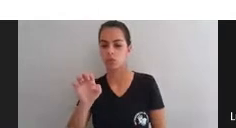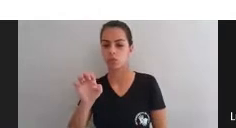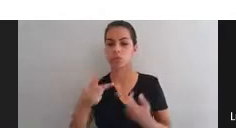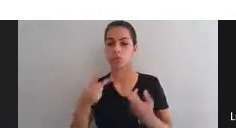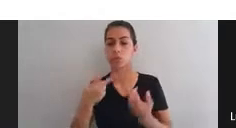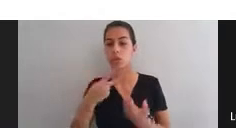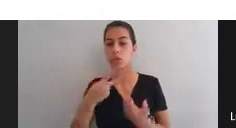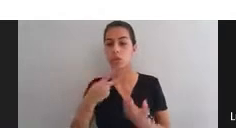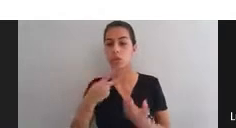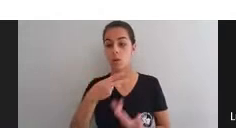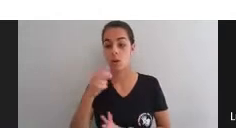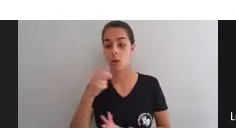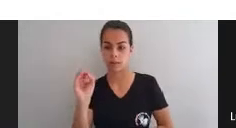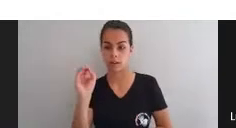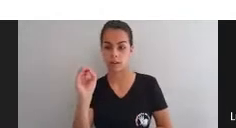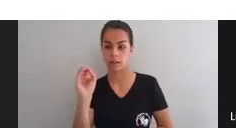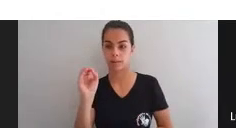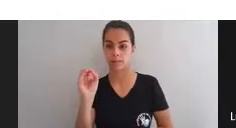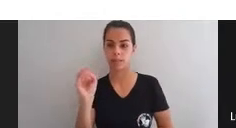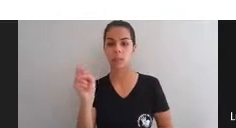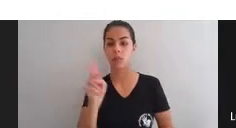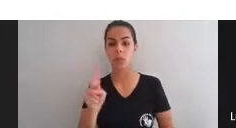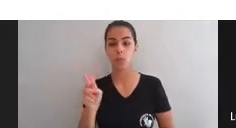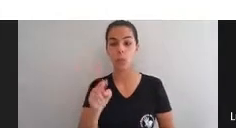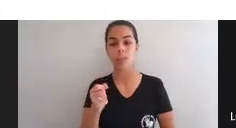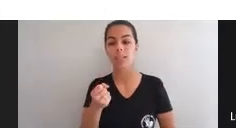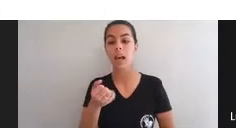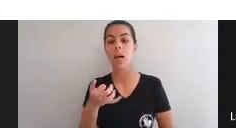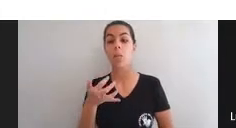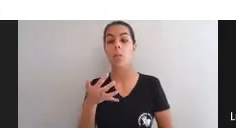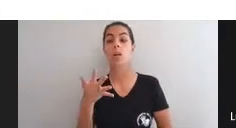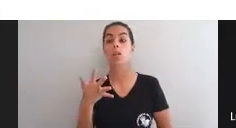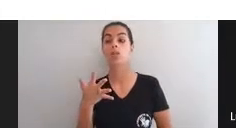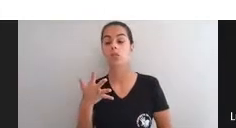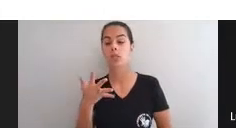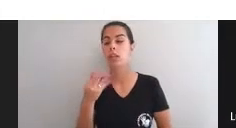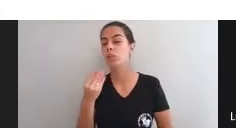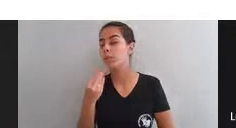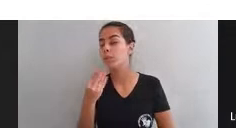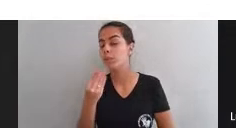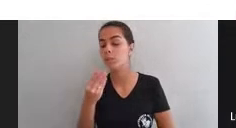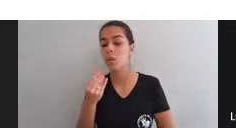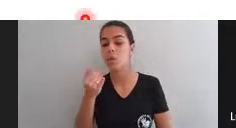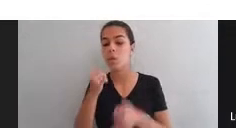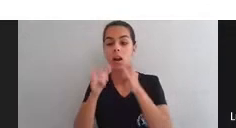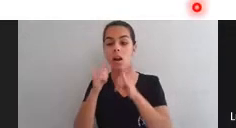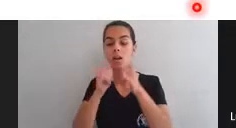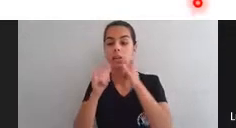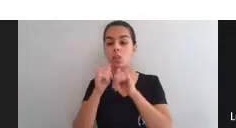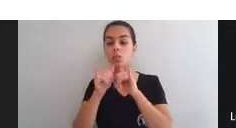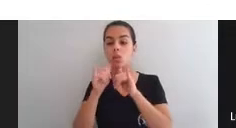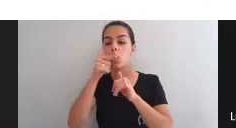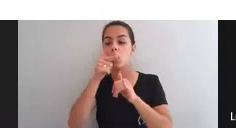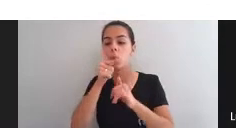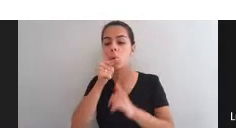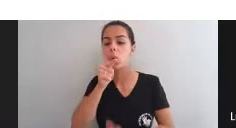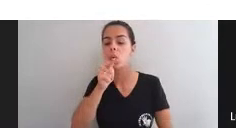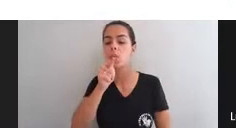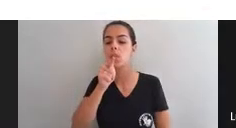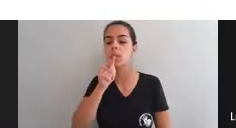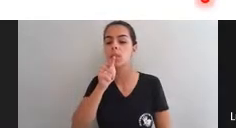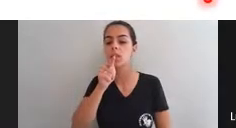zero. Quer dizer que a gente usa uma quantidade absurda de energia para conseguir chegar